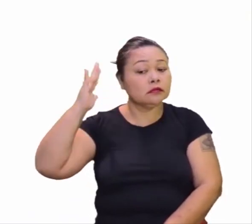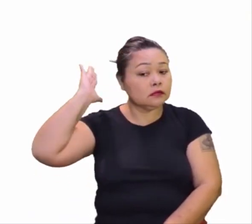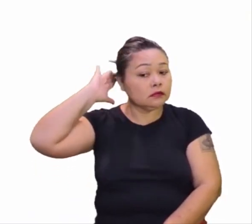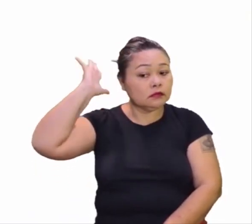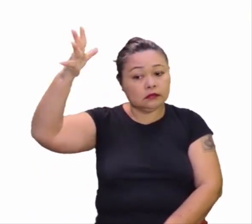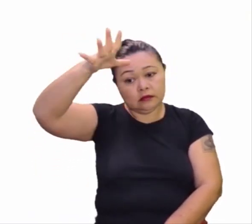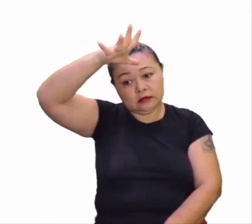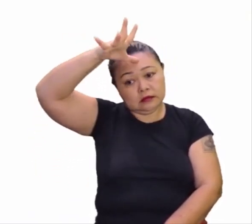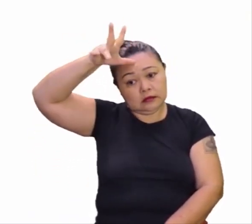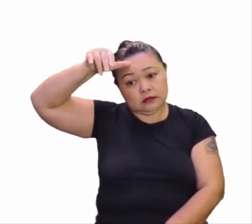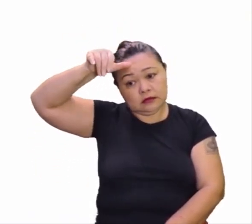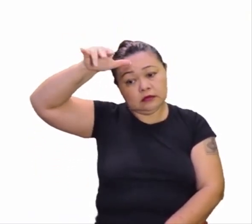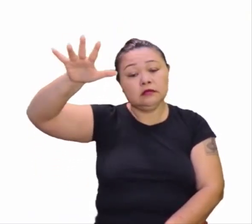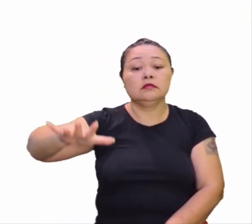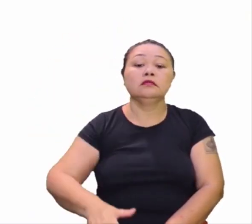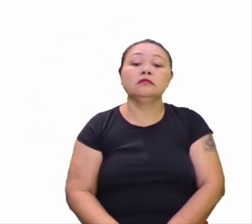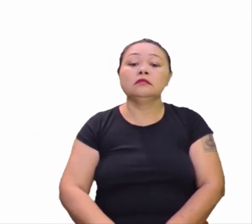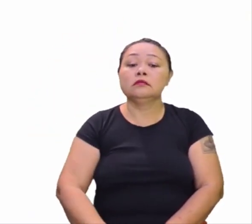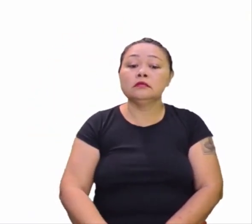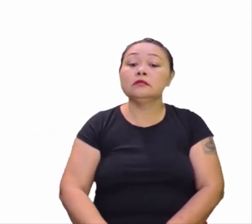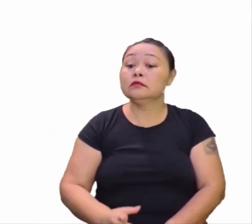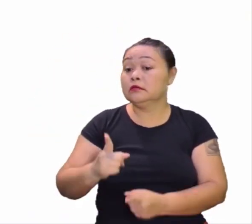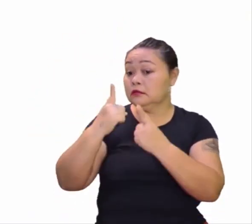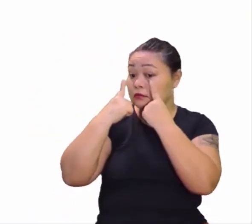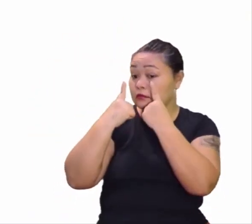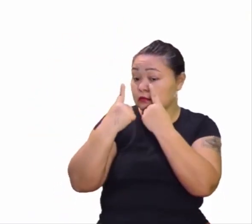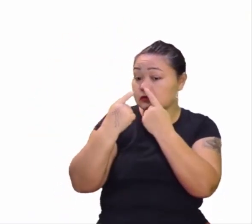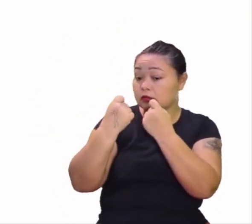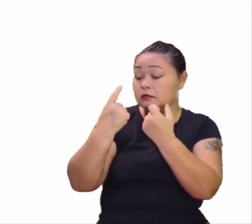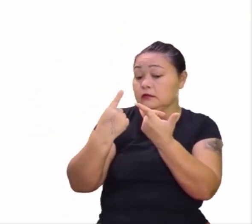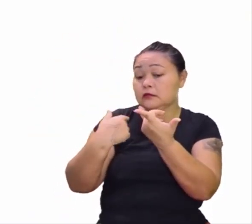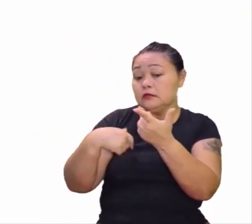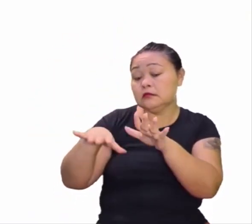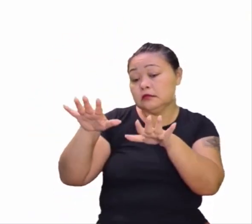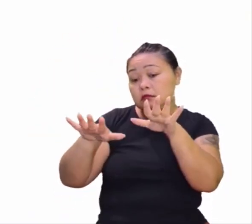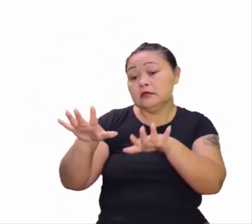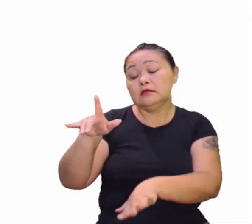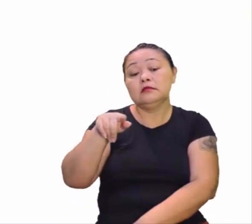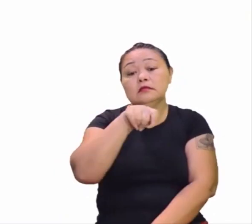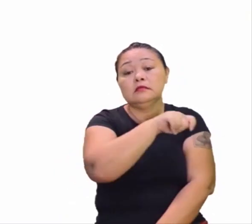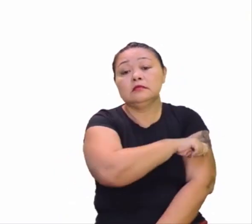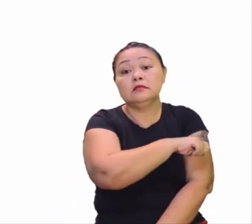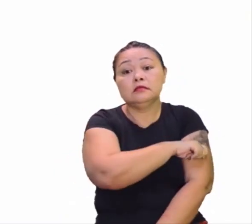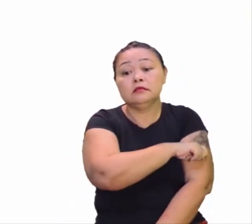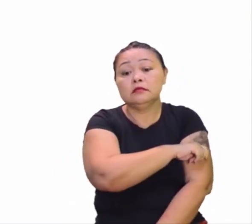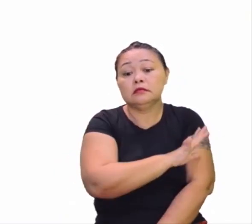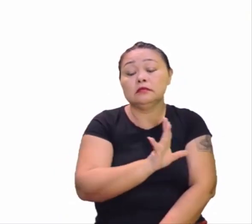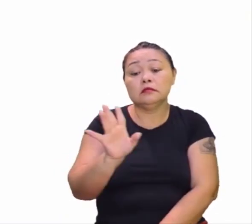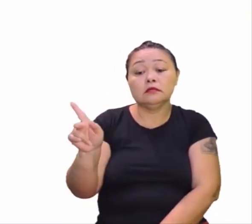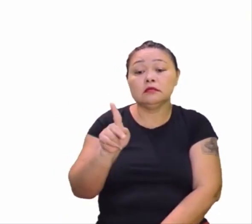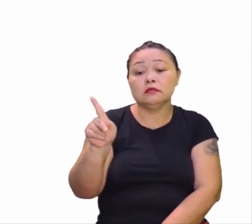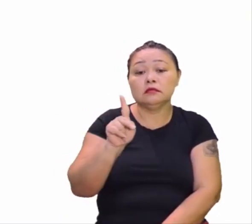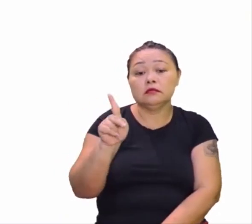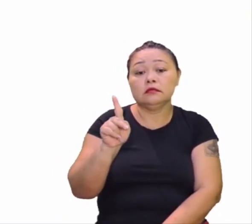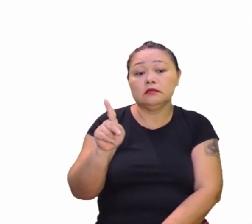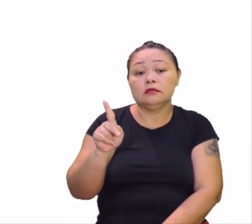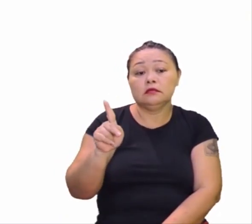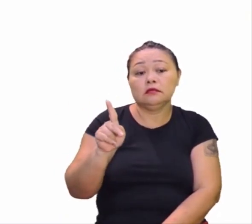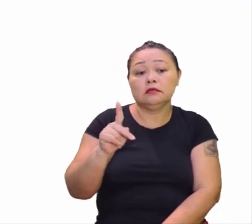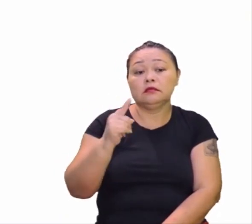pelo Pará e Amazonas. É interessante aqui, talvez, o aluno, Rogério, pense assim, esse professor